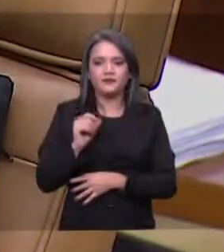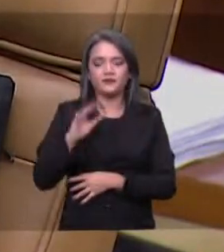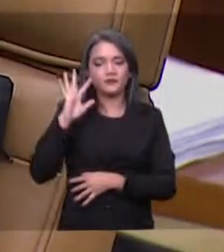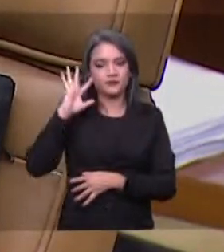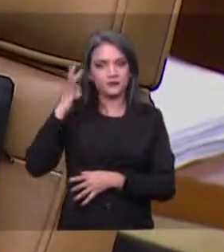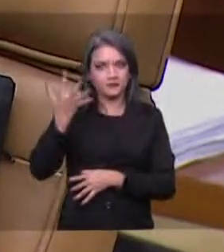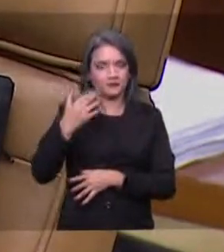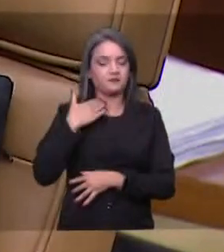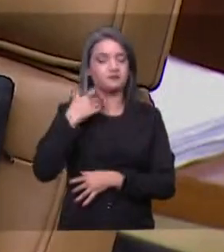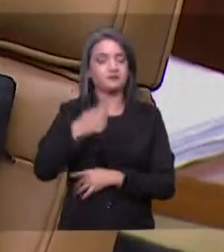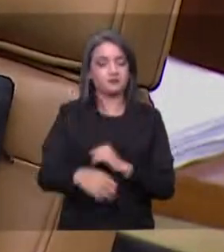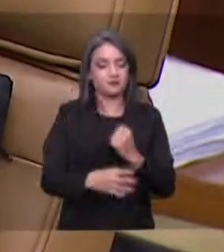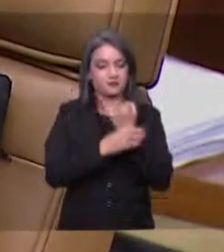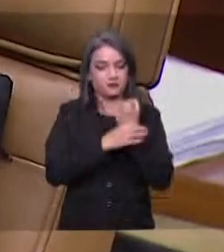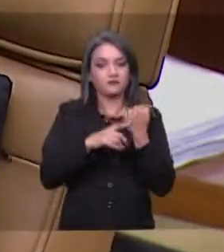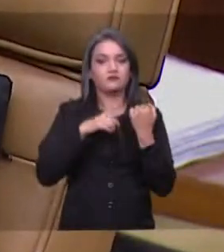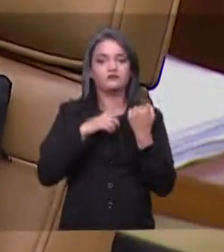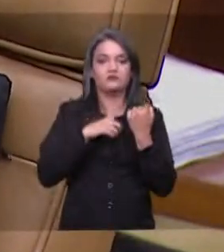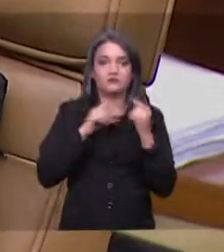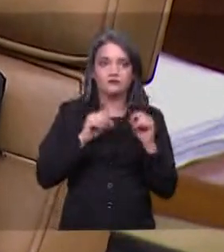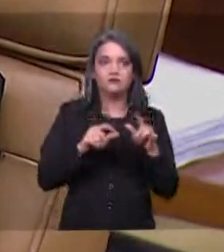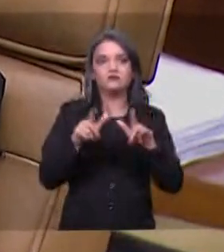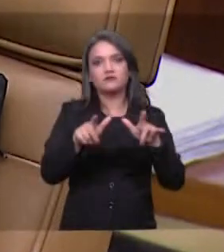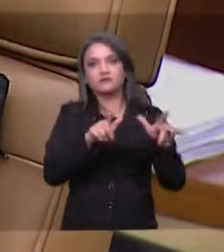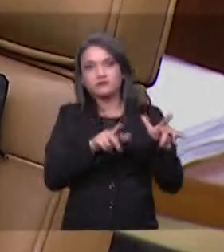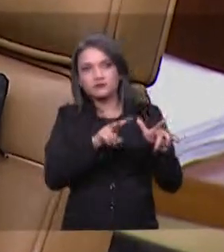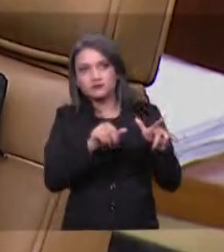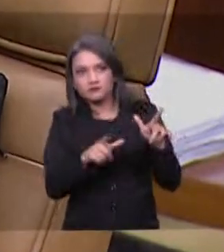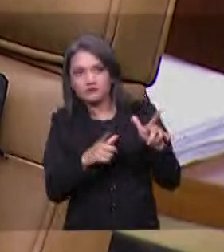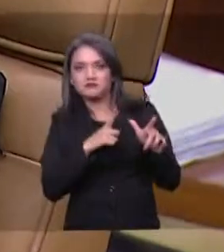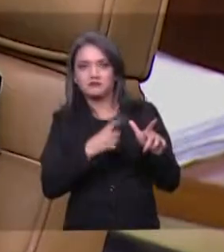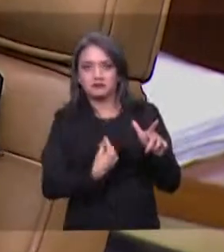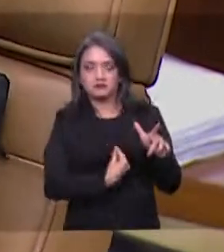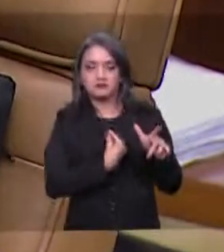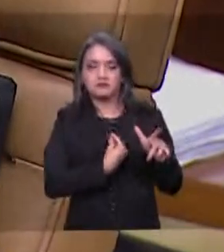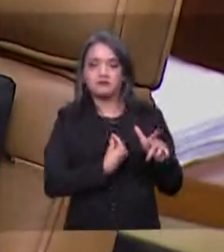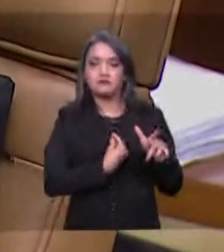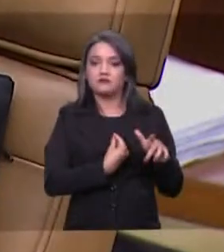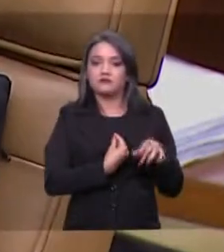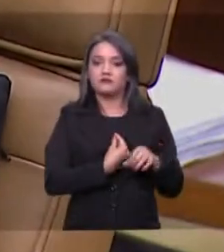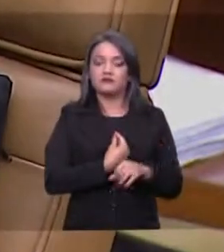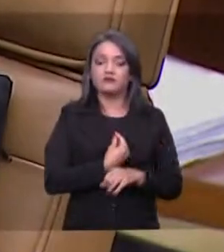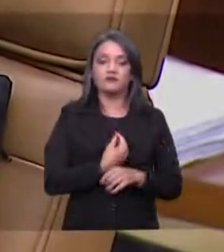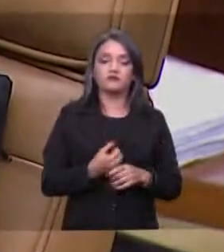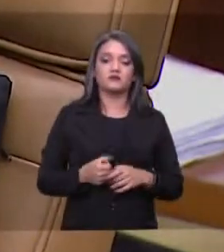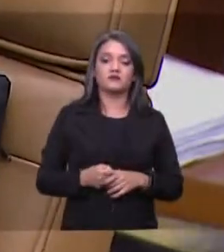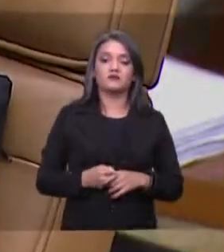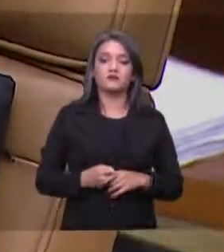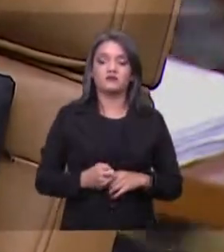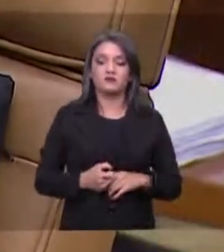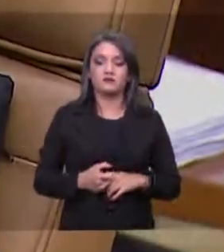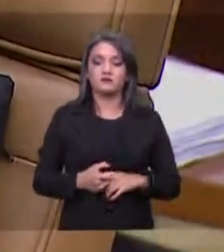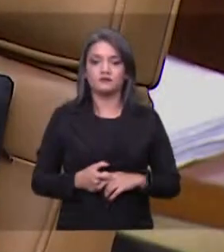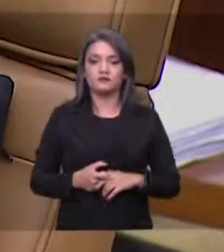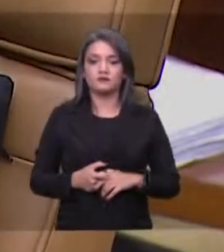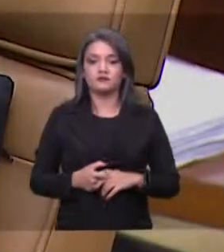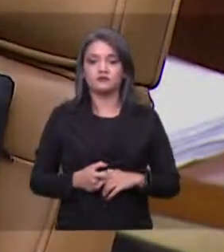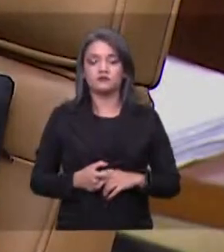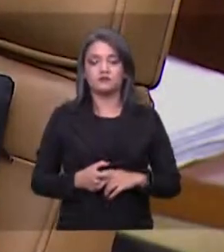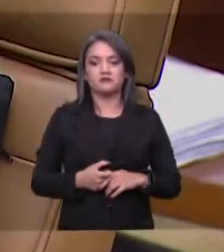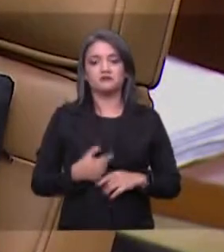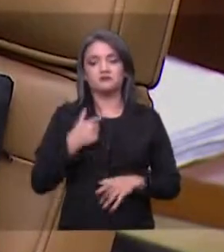proferidas pelo juiz das garantias, nas unidades onde vieram a ser criado, não vinculam, eu mantenho